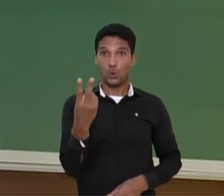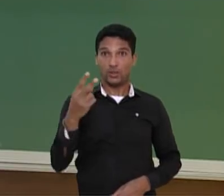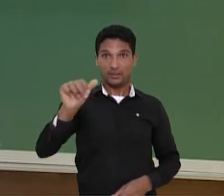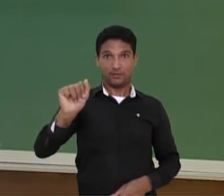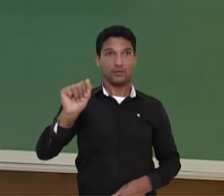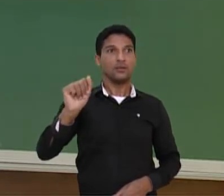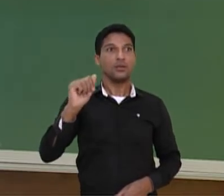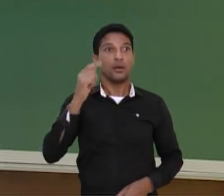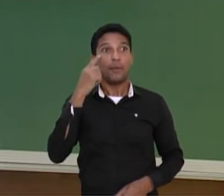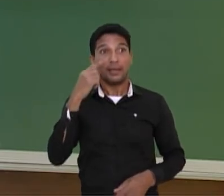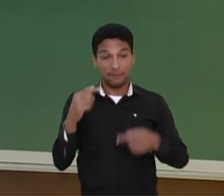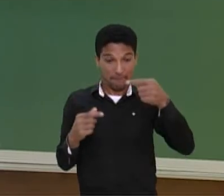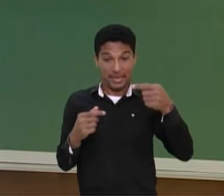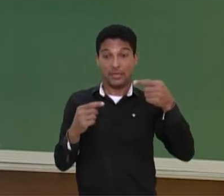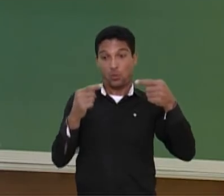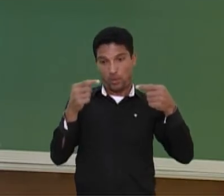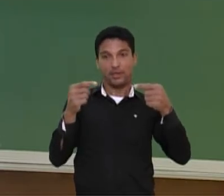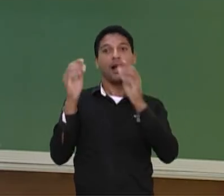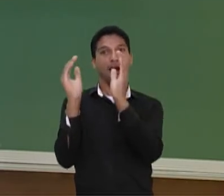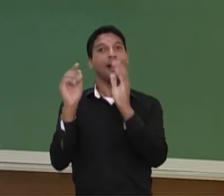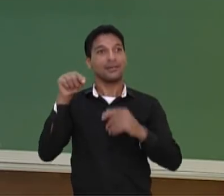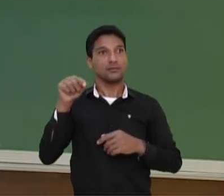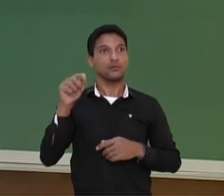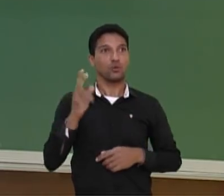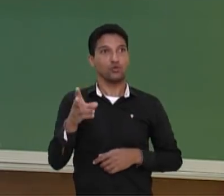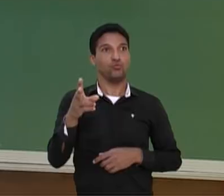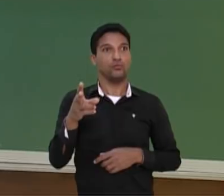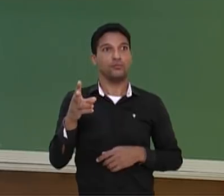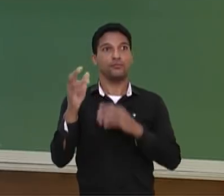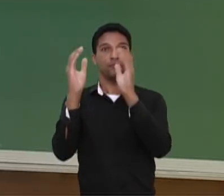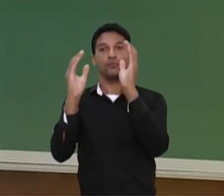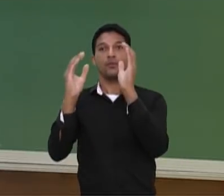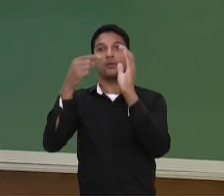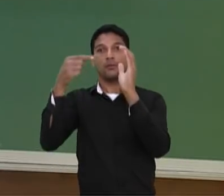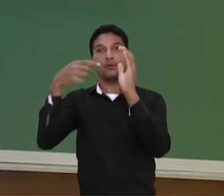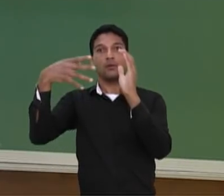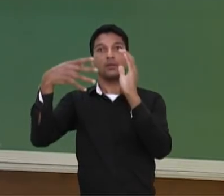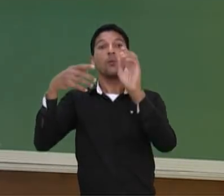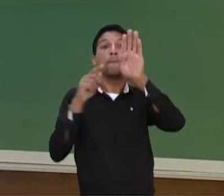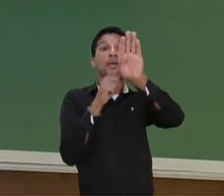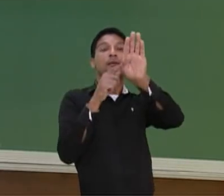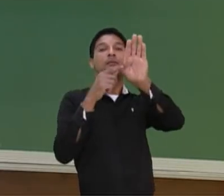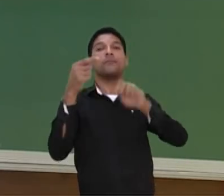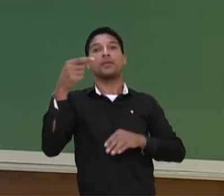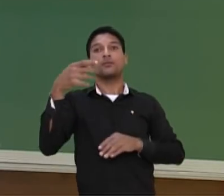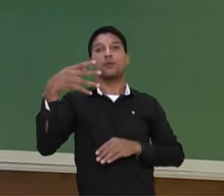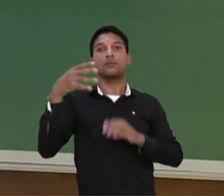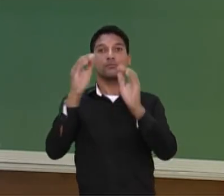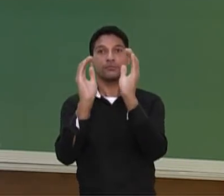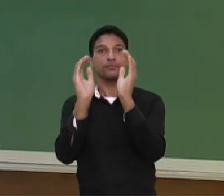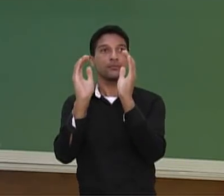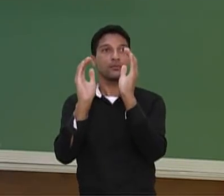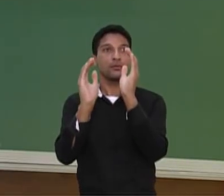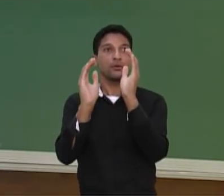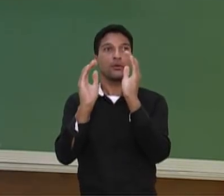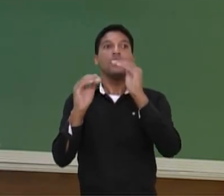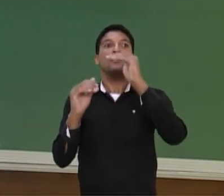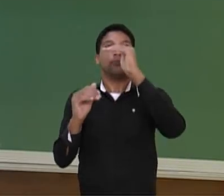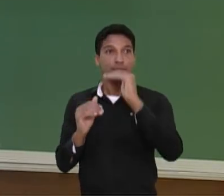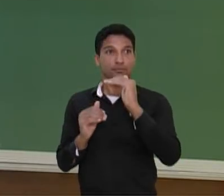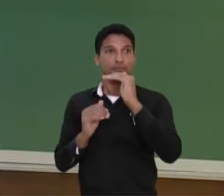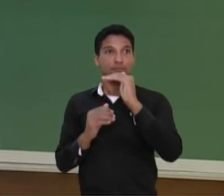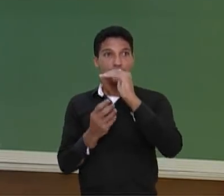aqui. No lugar de b, substituo entre parênteses ali o menos 4. E daí, 2 vezes o a, que vale